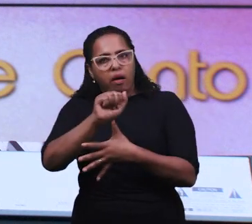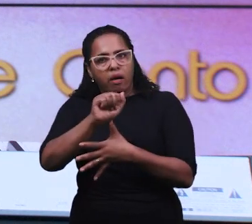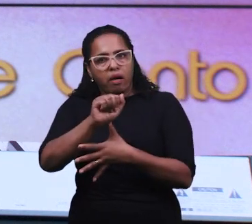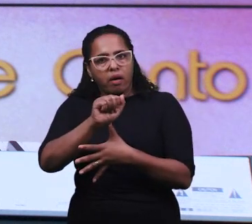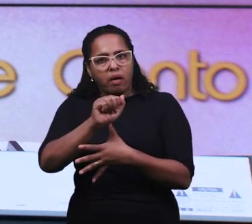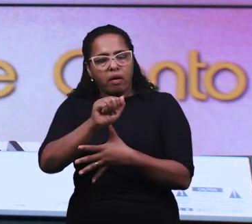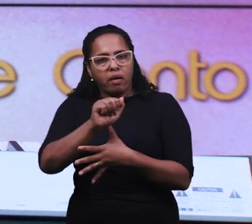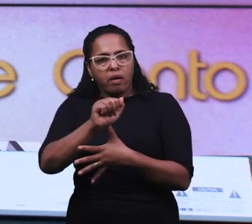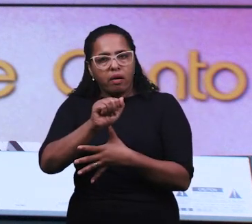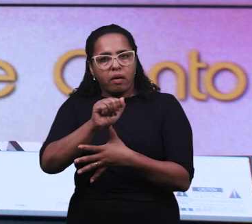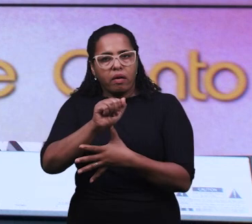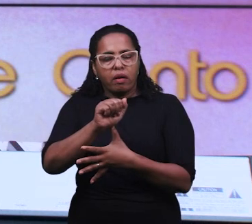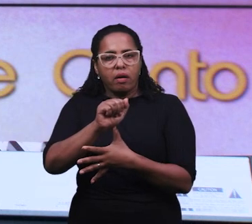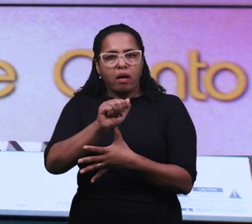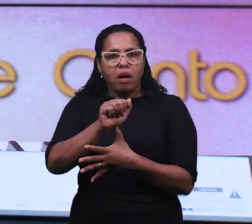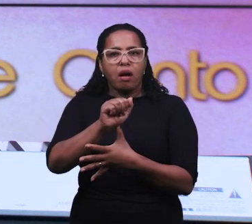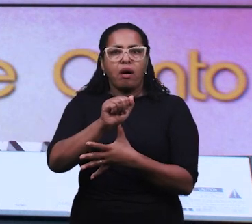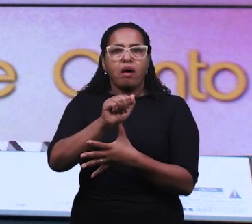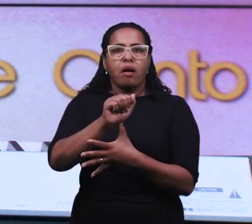A. Eu tenho a língua